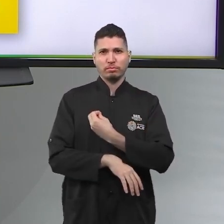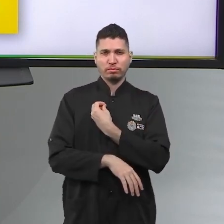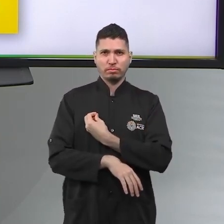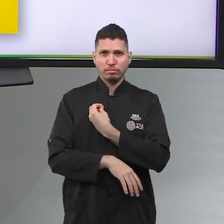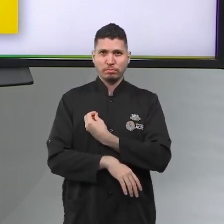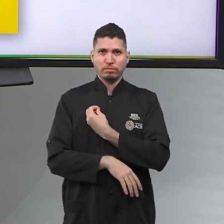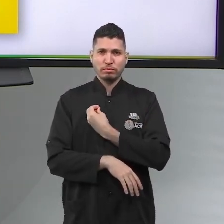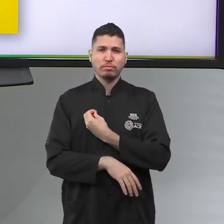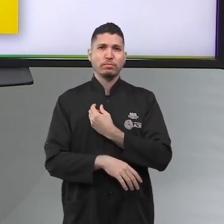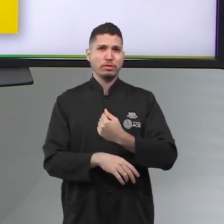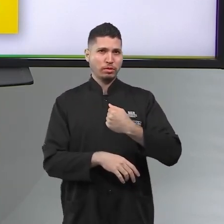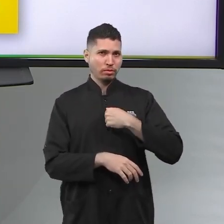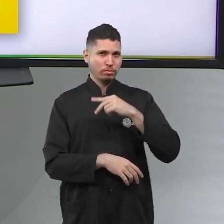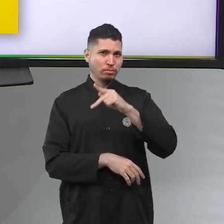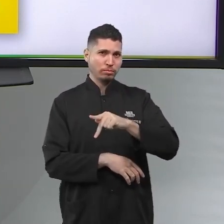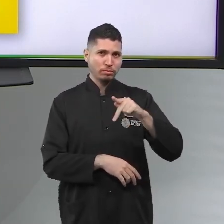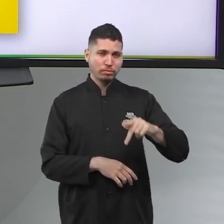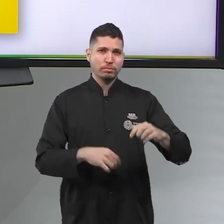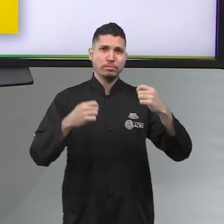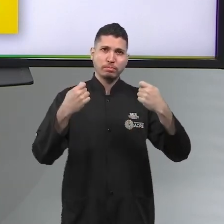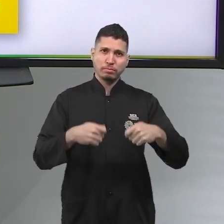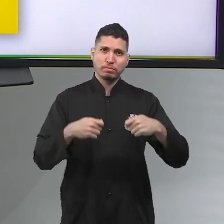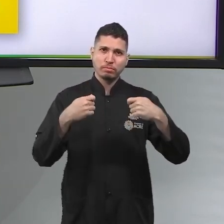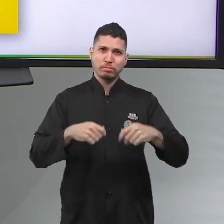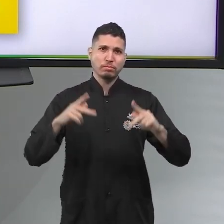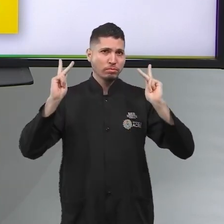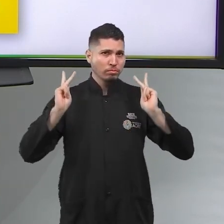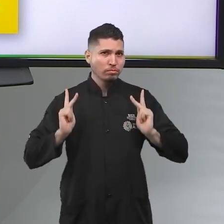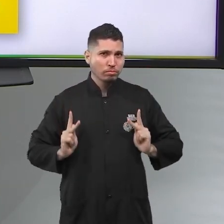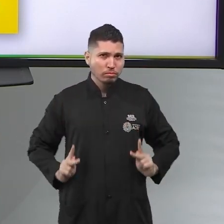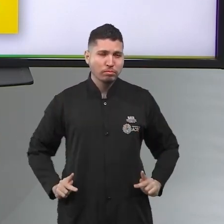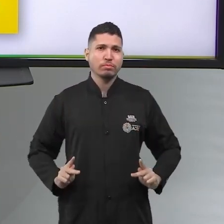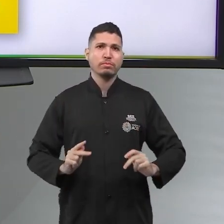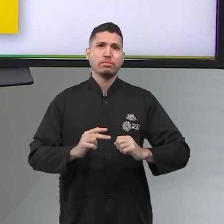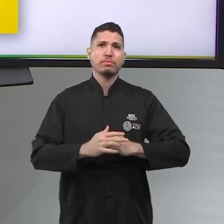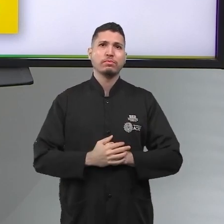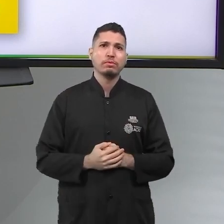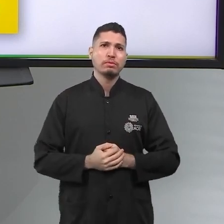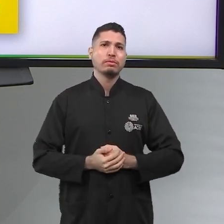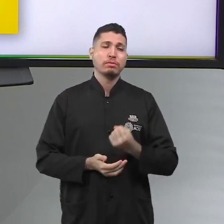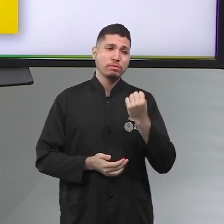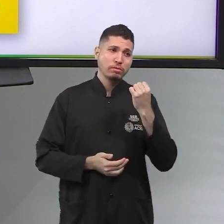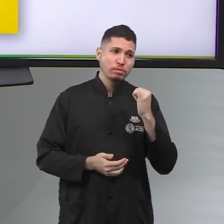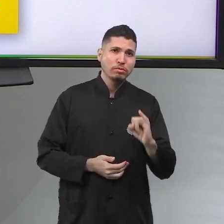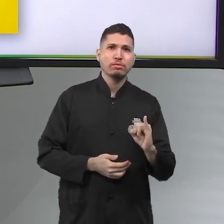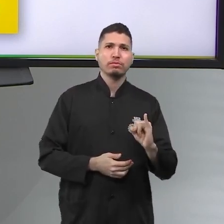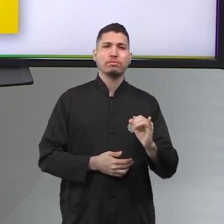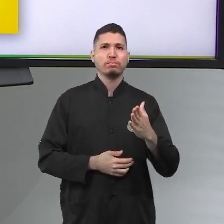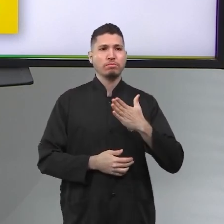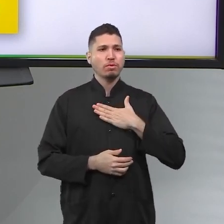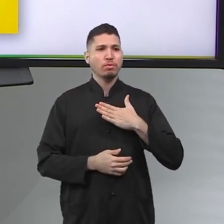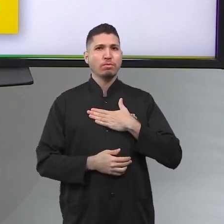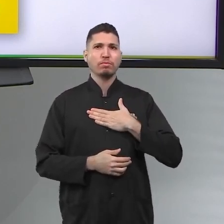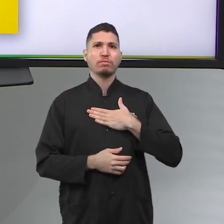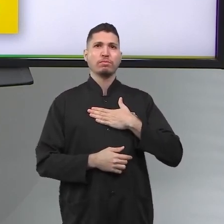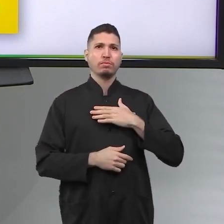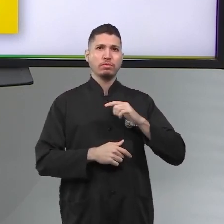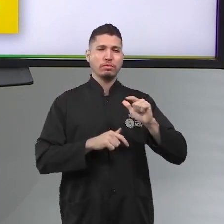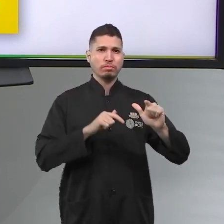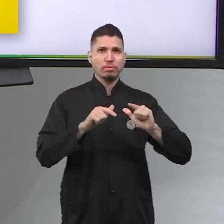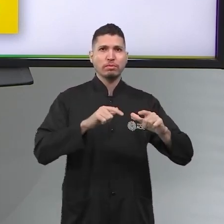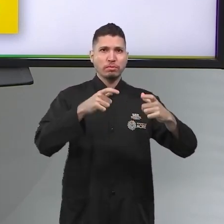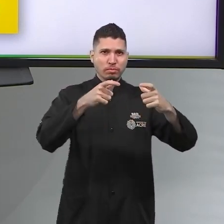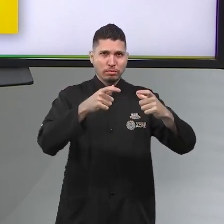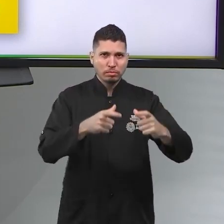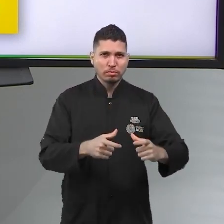Eu, enquanto professor, eu preciso ter uma postura. E se o meu ambiente de trabalho, ele é um